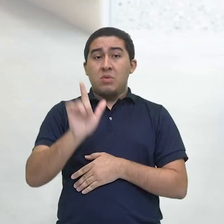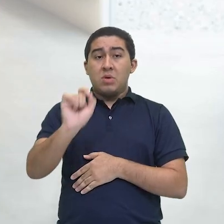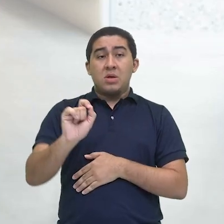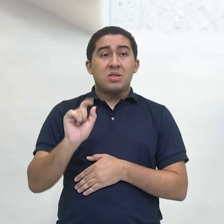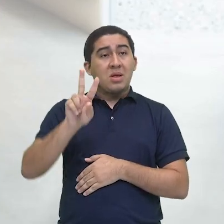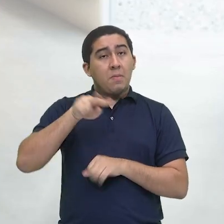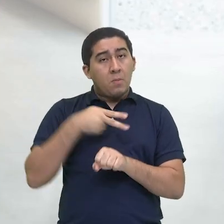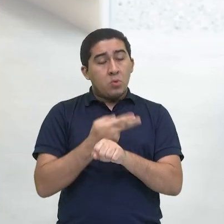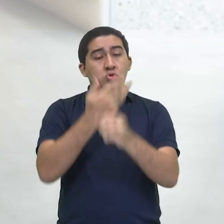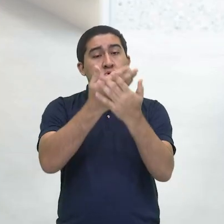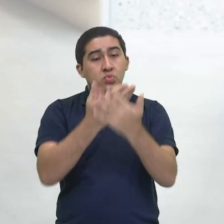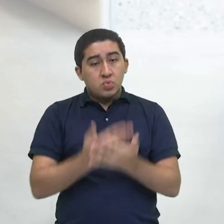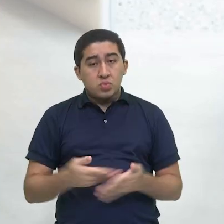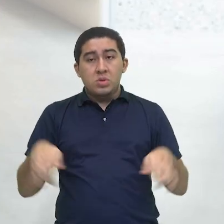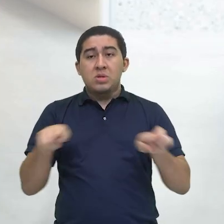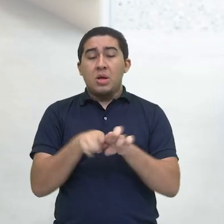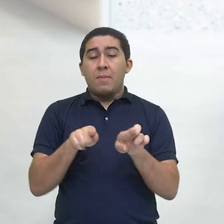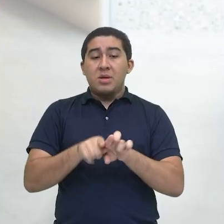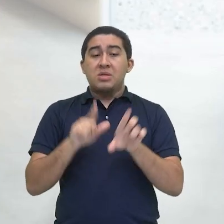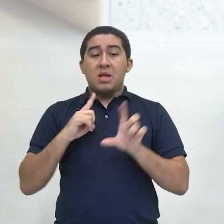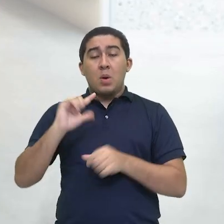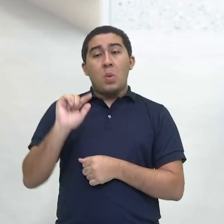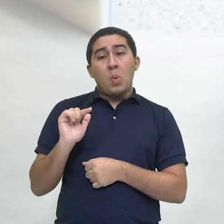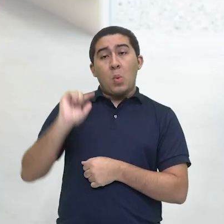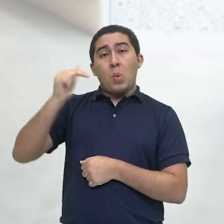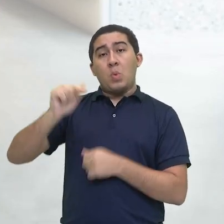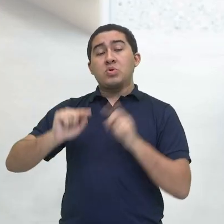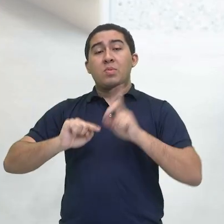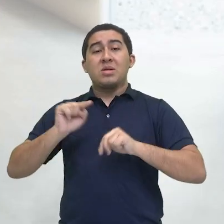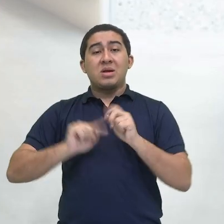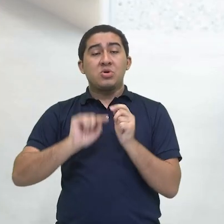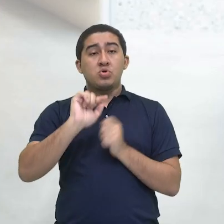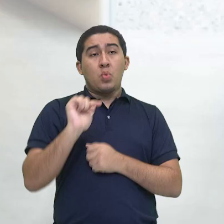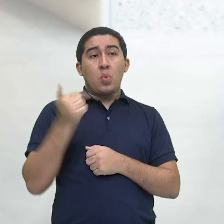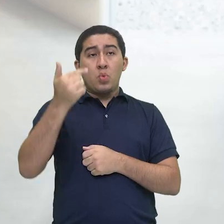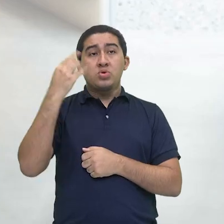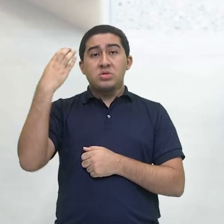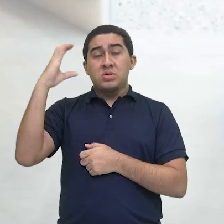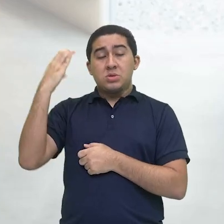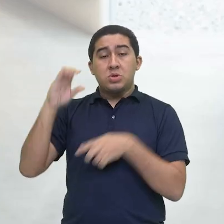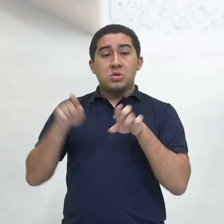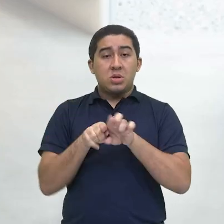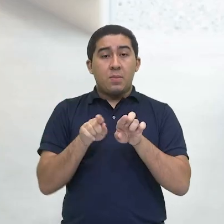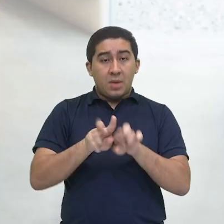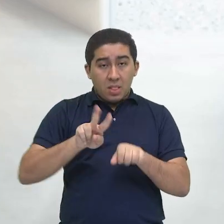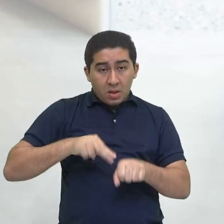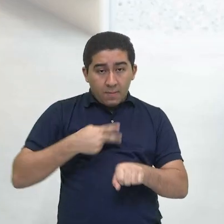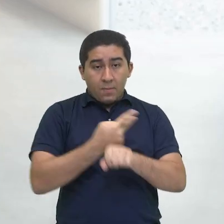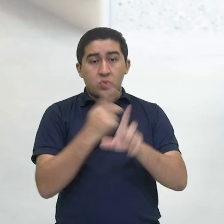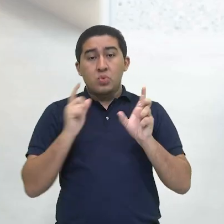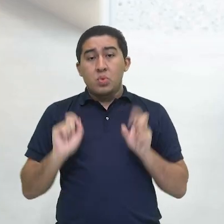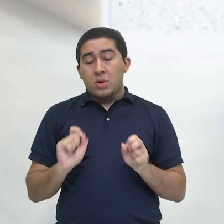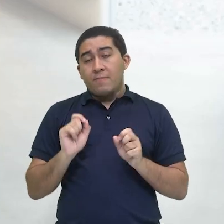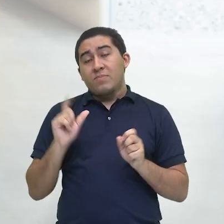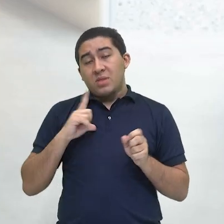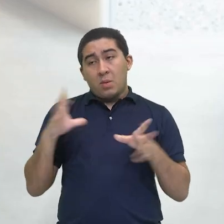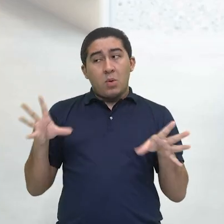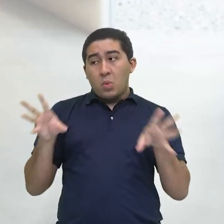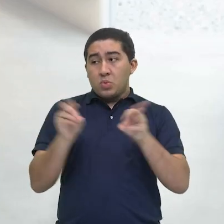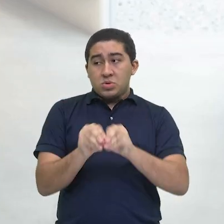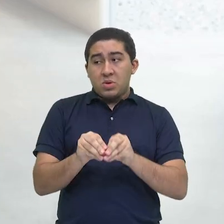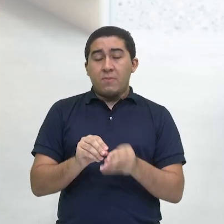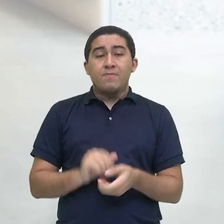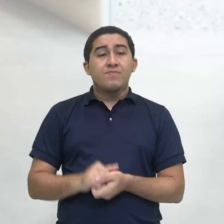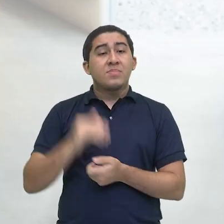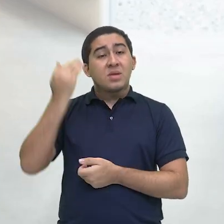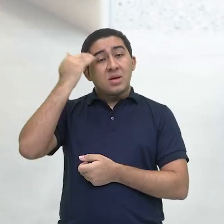vai estudar, ele vai pegar outros materiais de outros cientistas, e aí vai ter uma conclusão. A